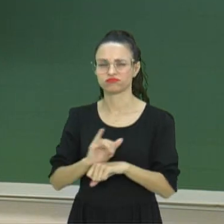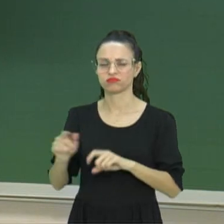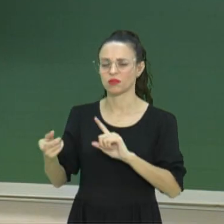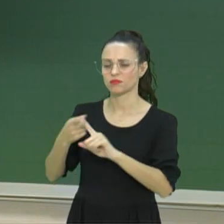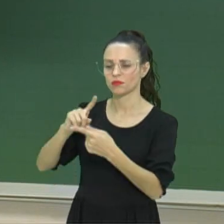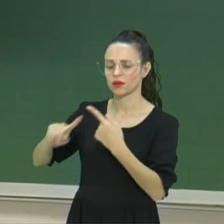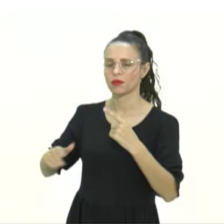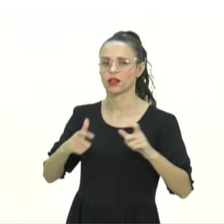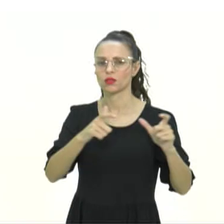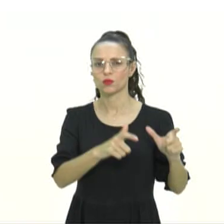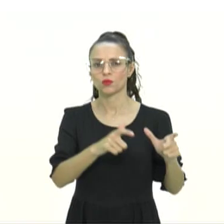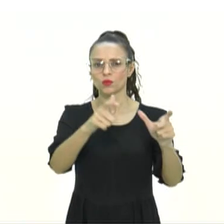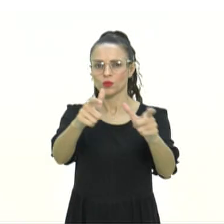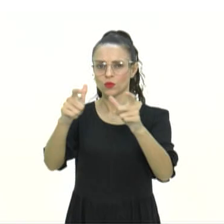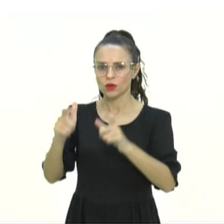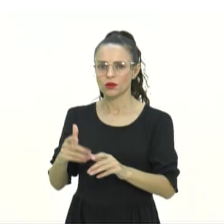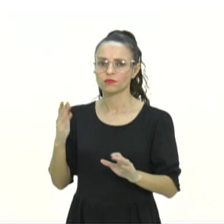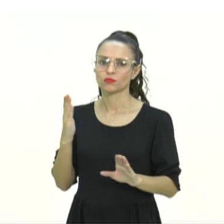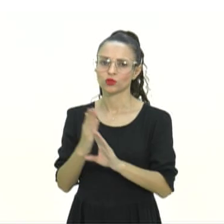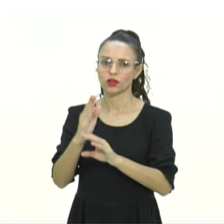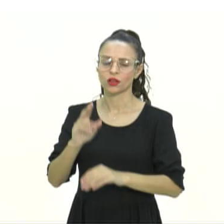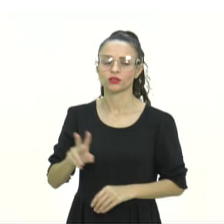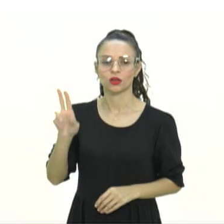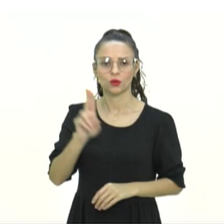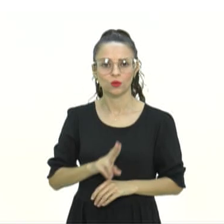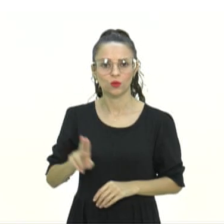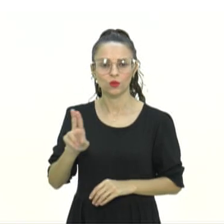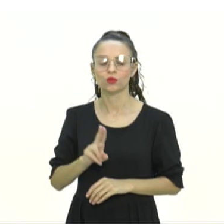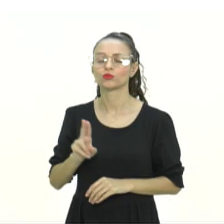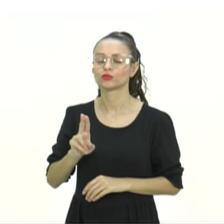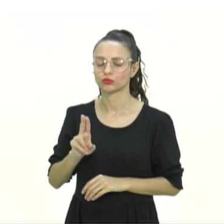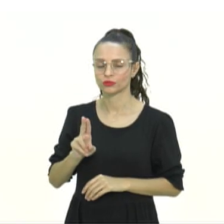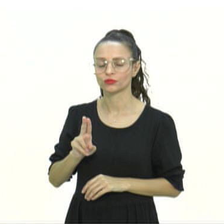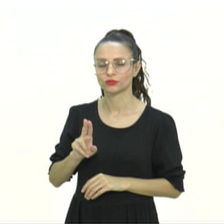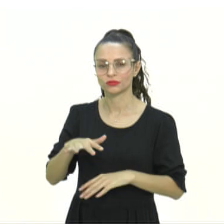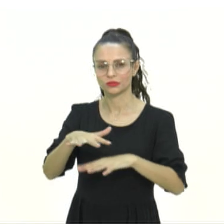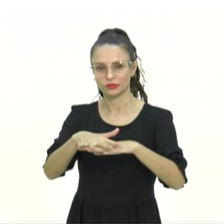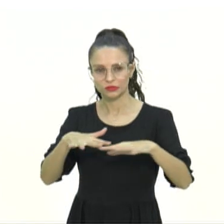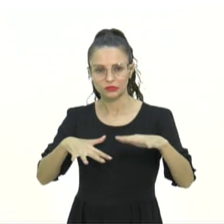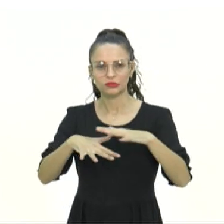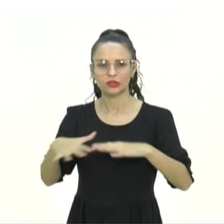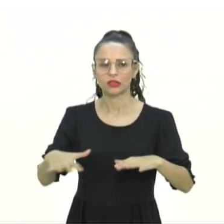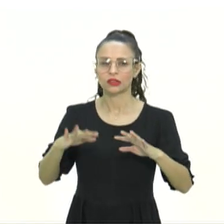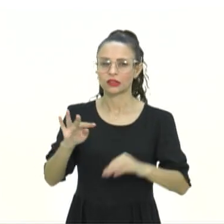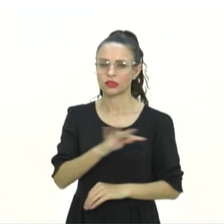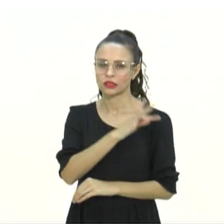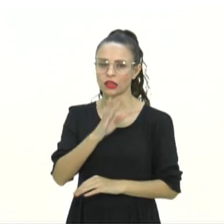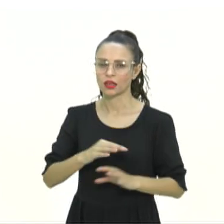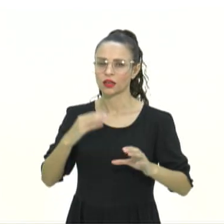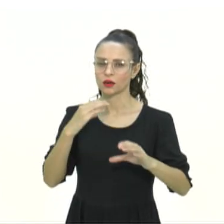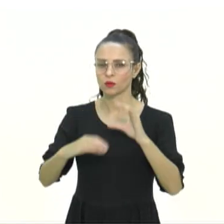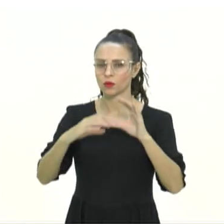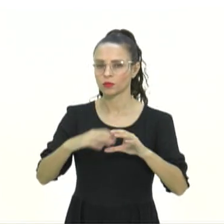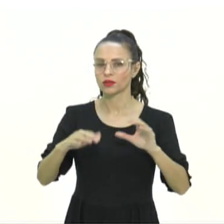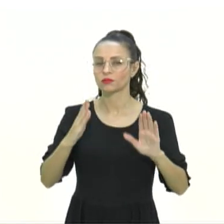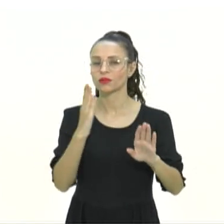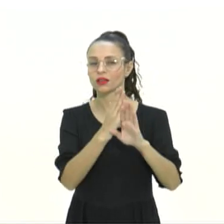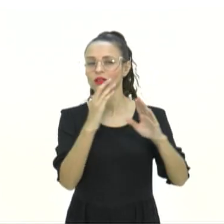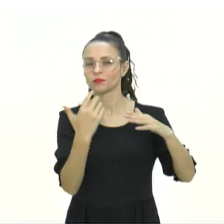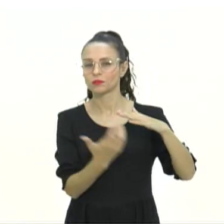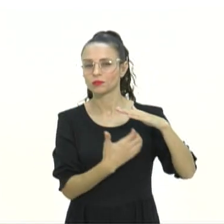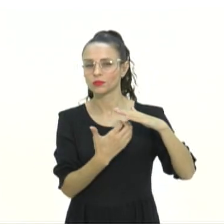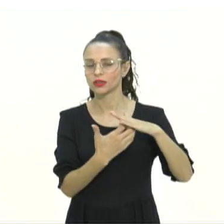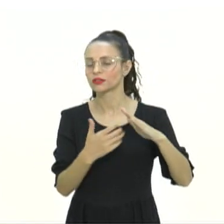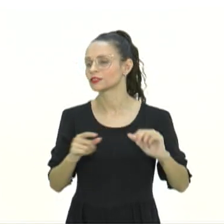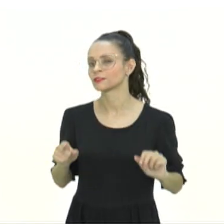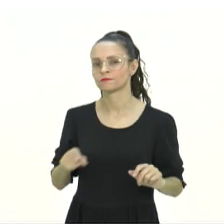os lugares, resultante do uso corporativo das redes técnicas de comunicação por grandes empresas, o